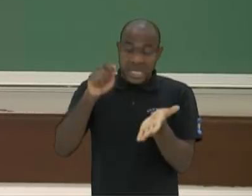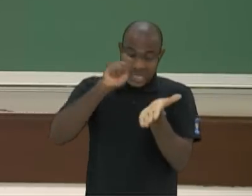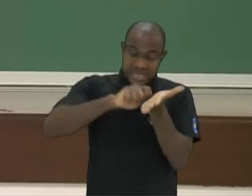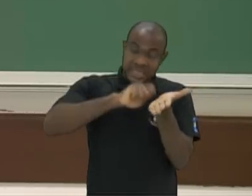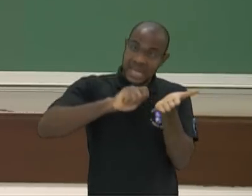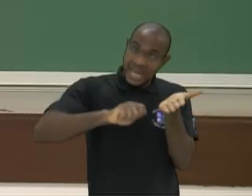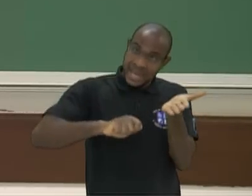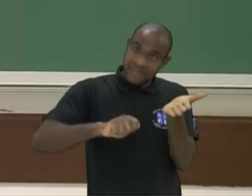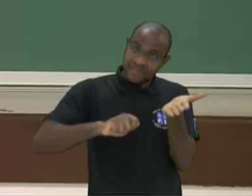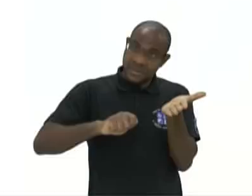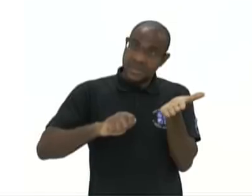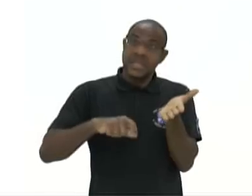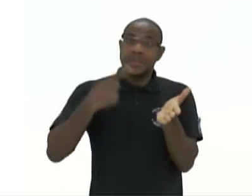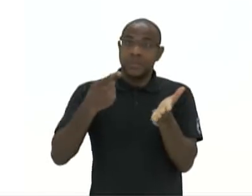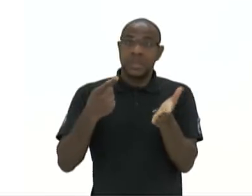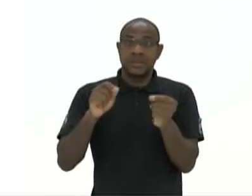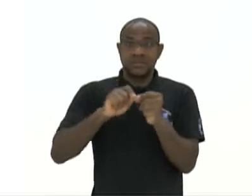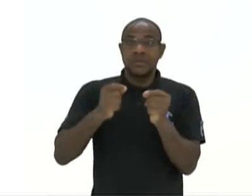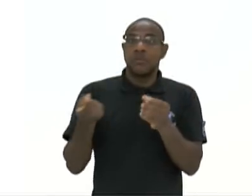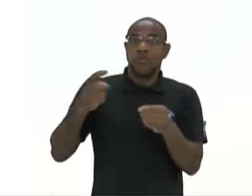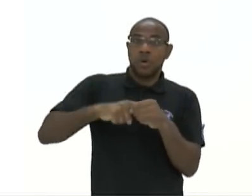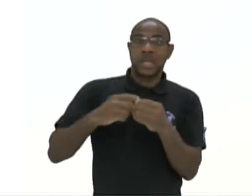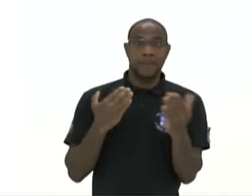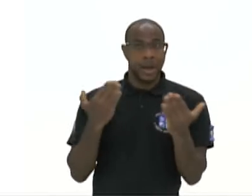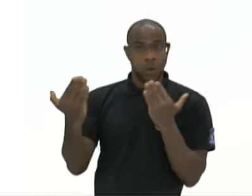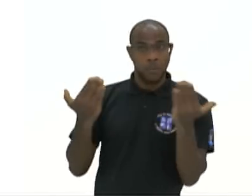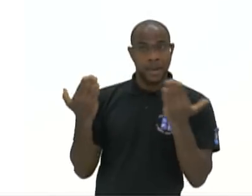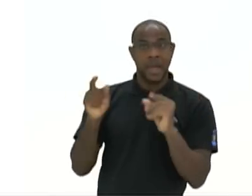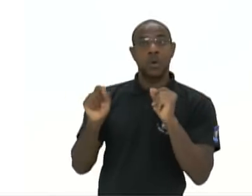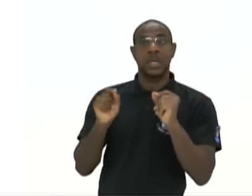nossas respostas, tá bom? Tempinho para você.